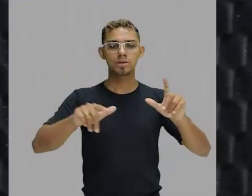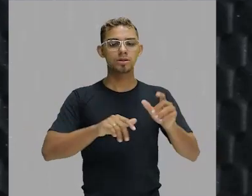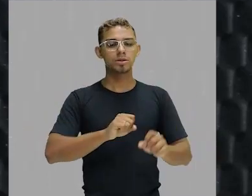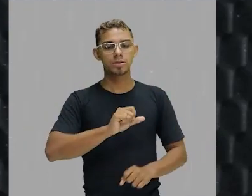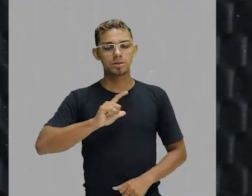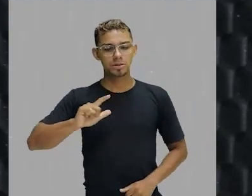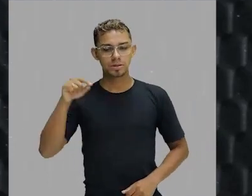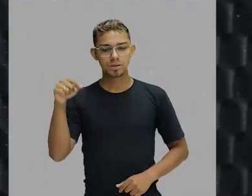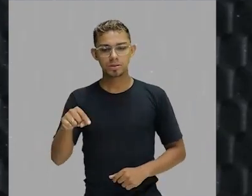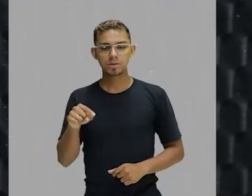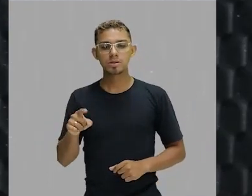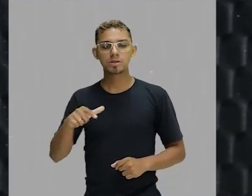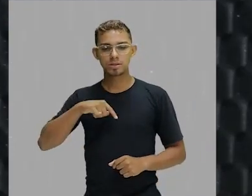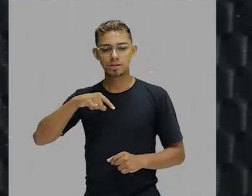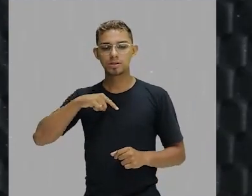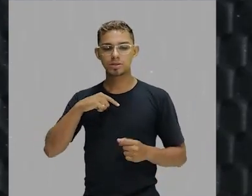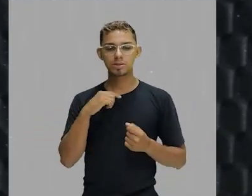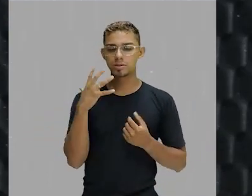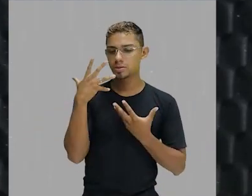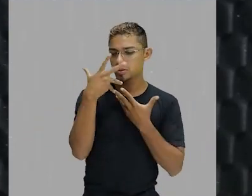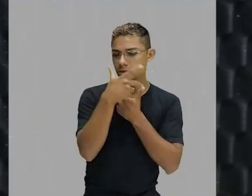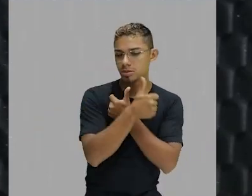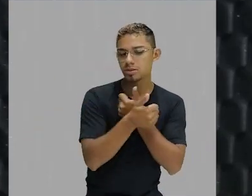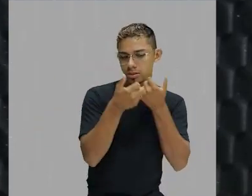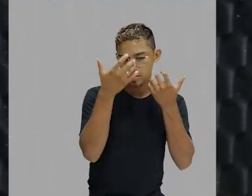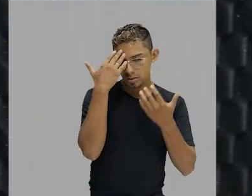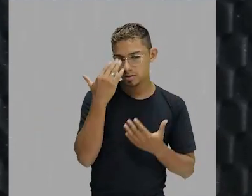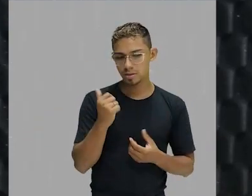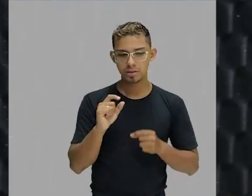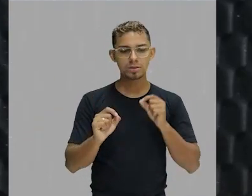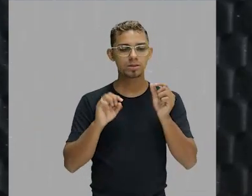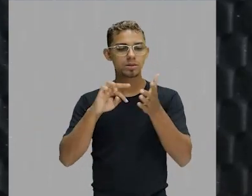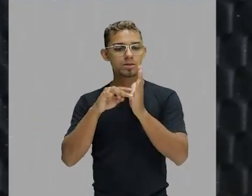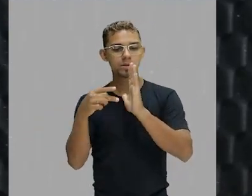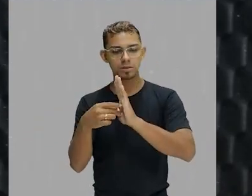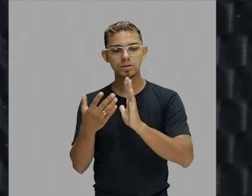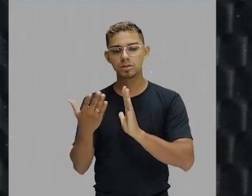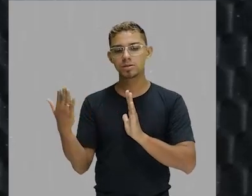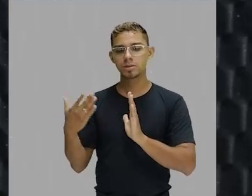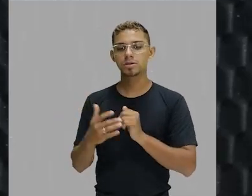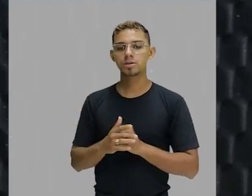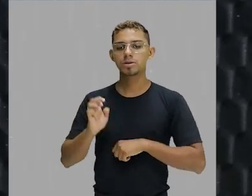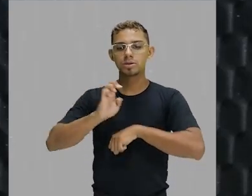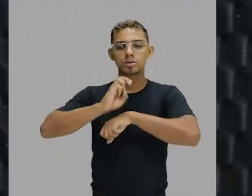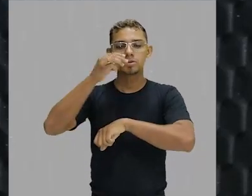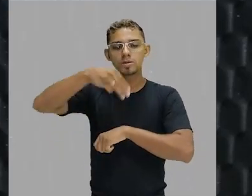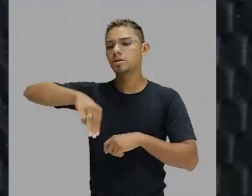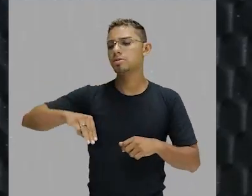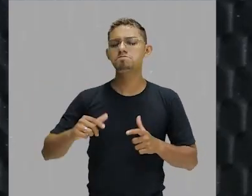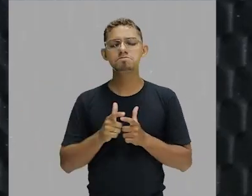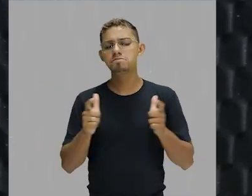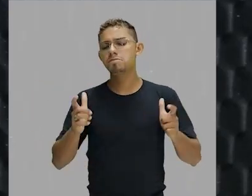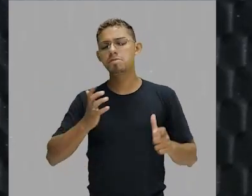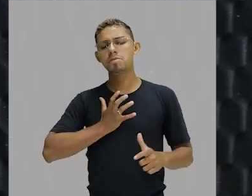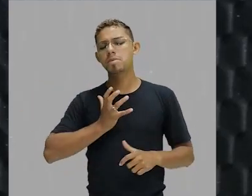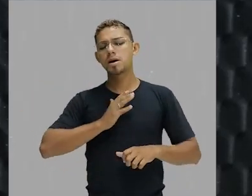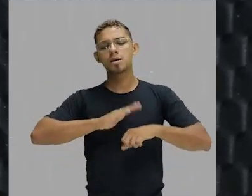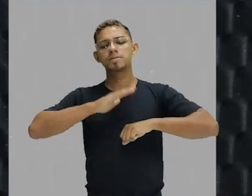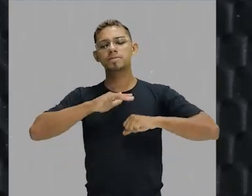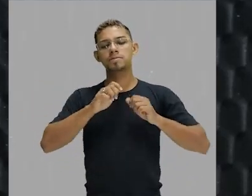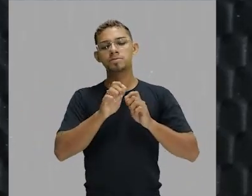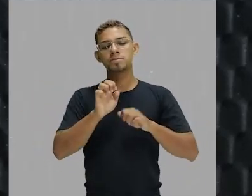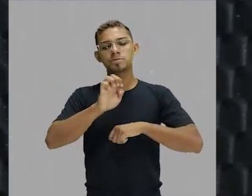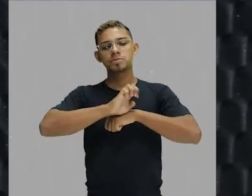acervo de patrimônios e paisagens, sabe o que eu estou dizendo. O Maranhão é um dos estados mais ricos nessa diversidade. Nosso estado é